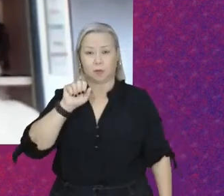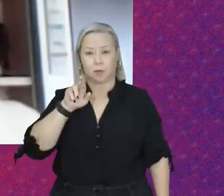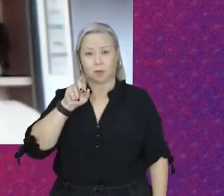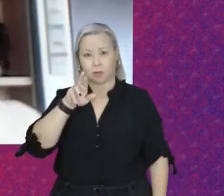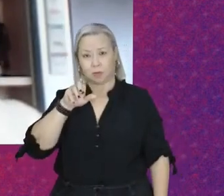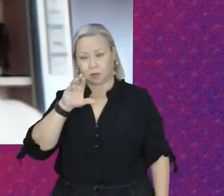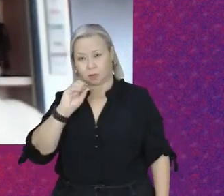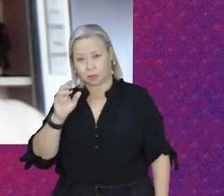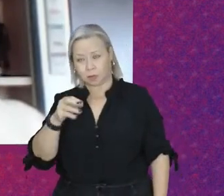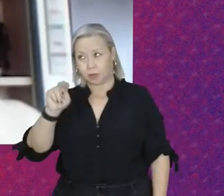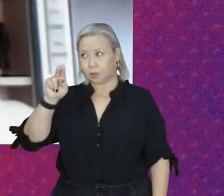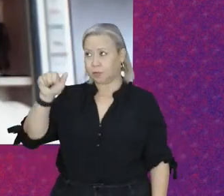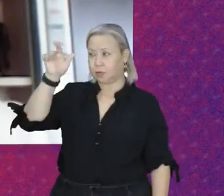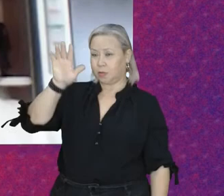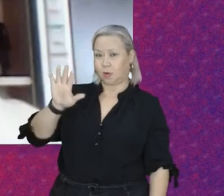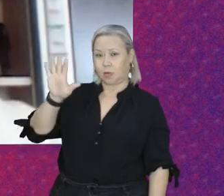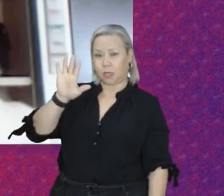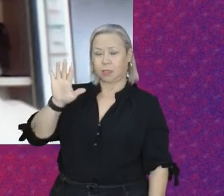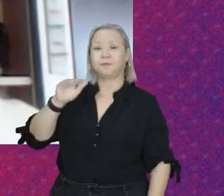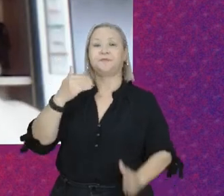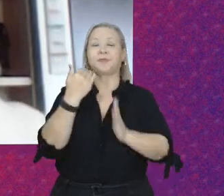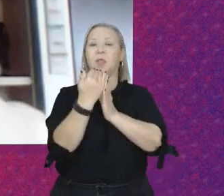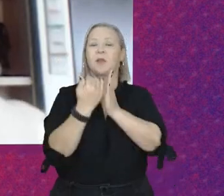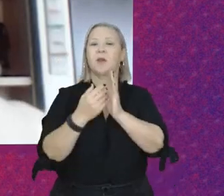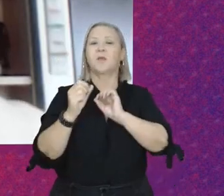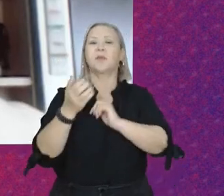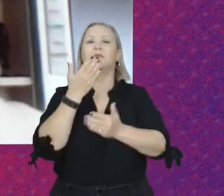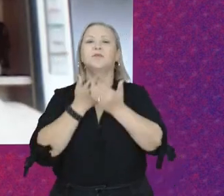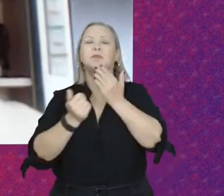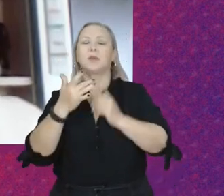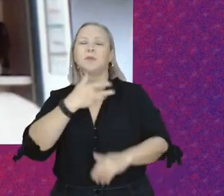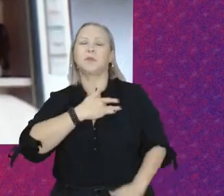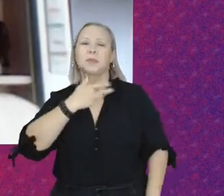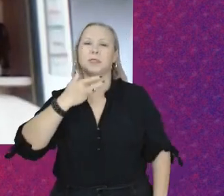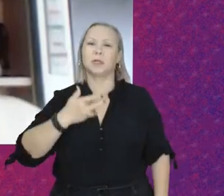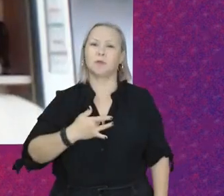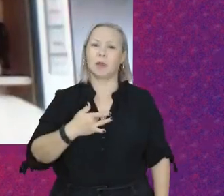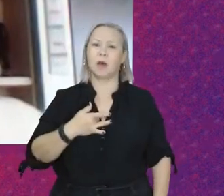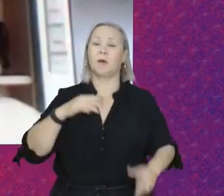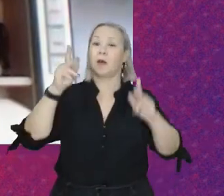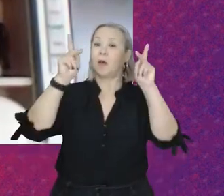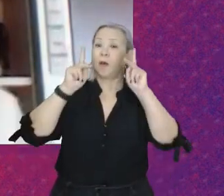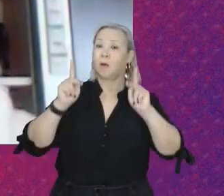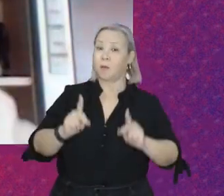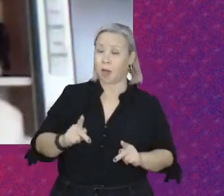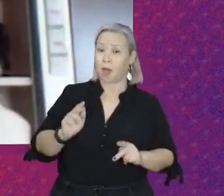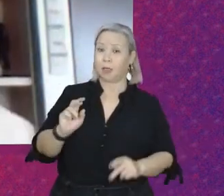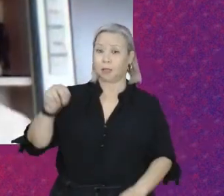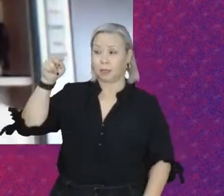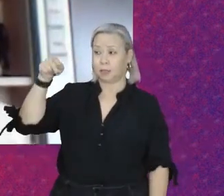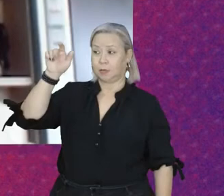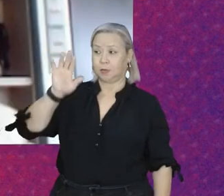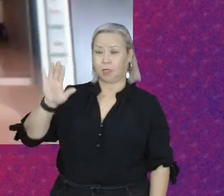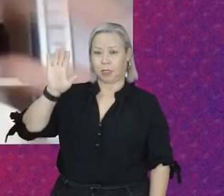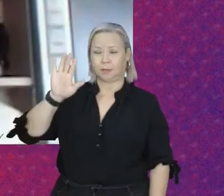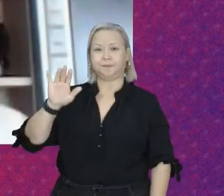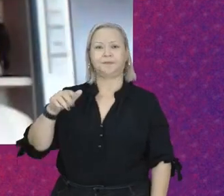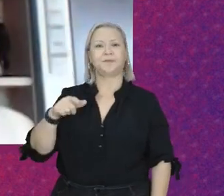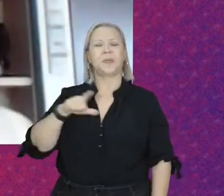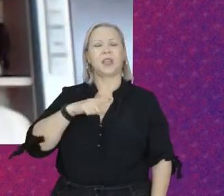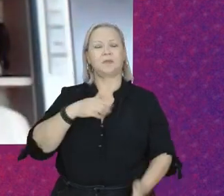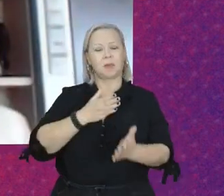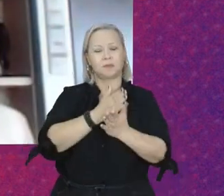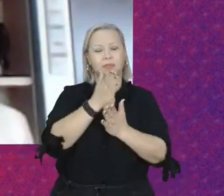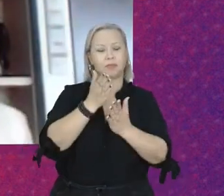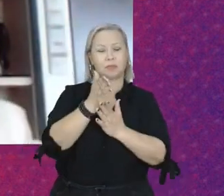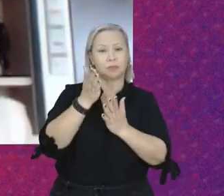que foi o Programa de Alimentos Saudáveis, o PAS Nordeste. que tem diversos eixos, né? Eixos